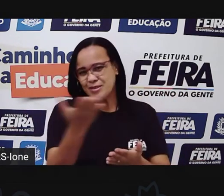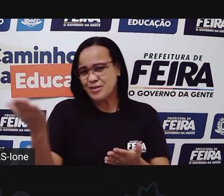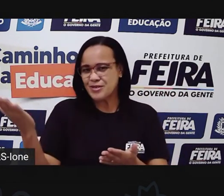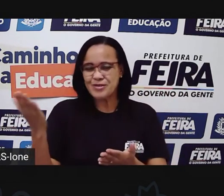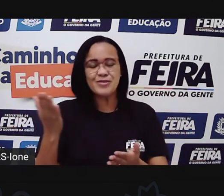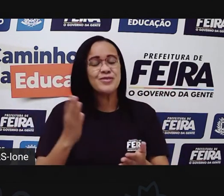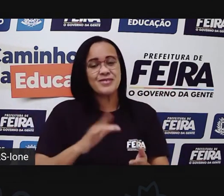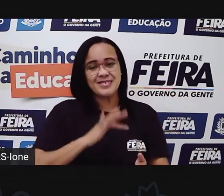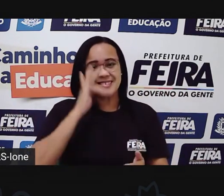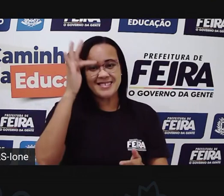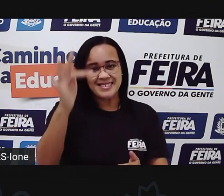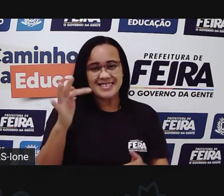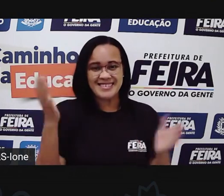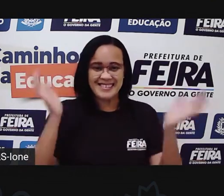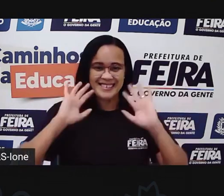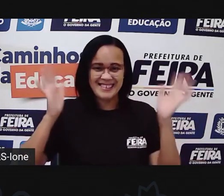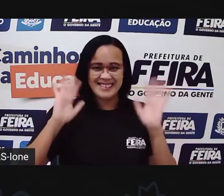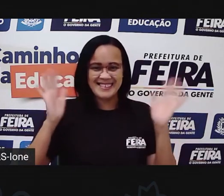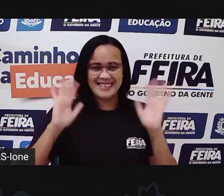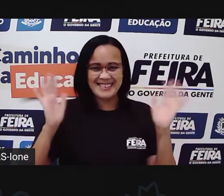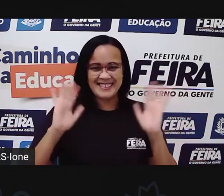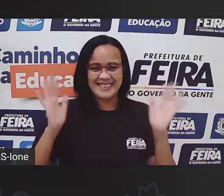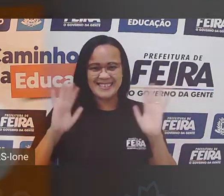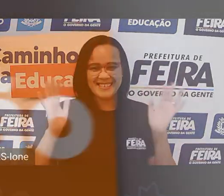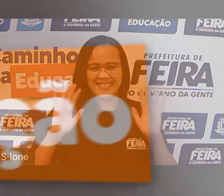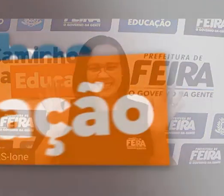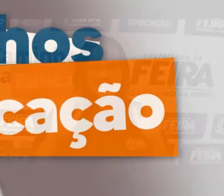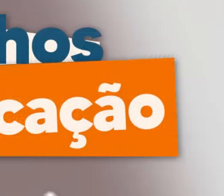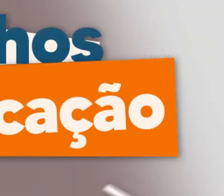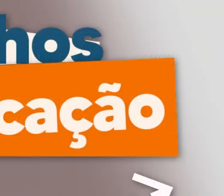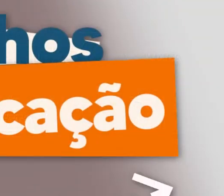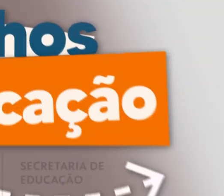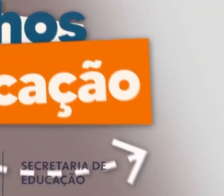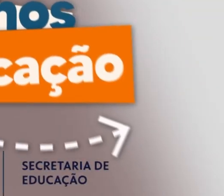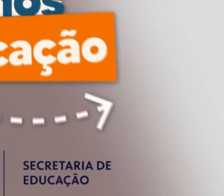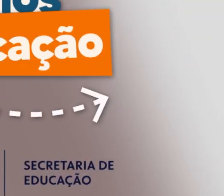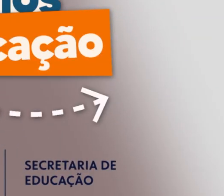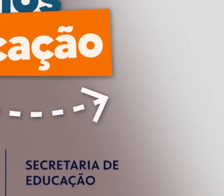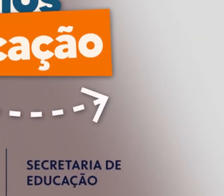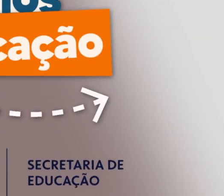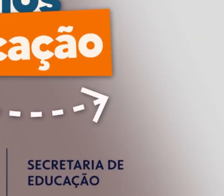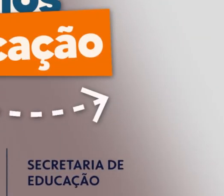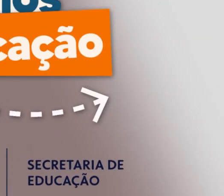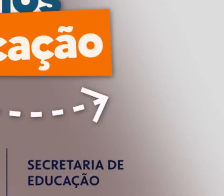mais. Tchau, tchau. Tchau, tchau.